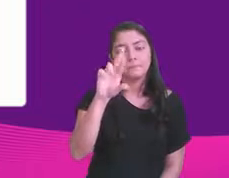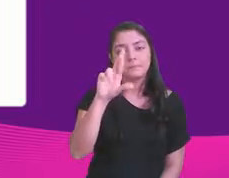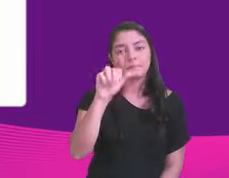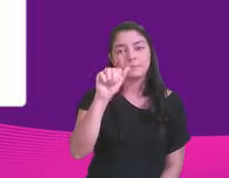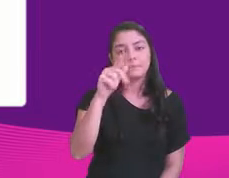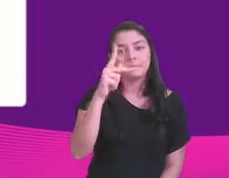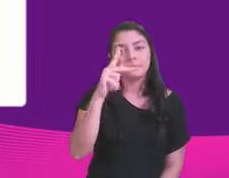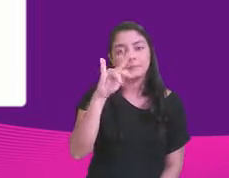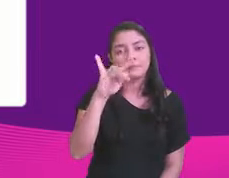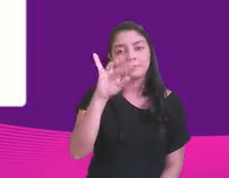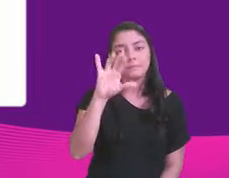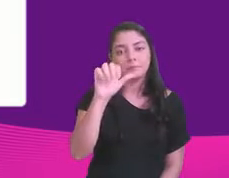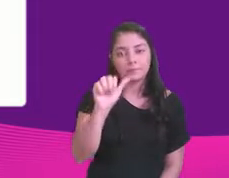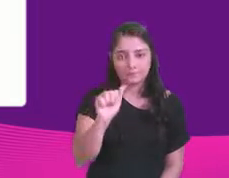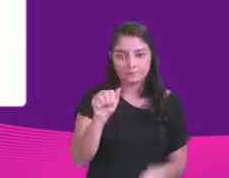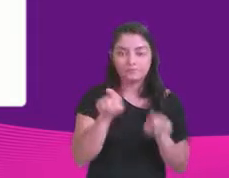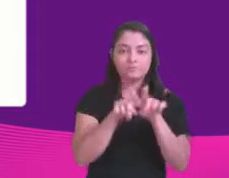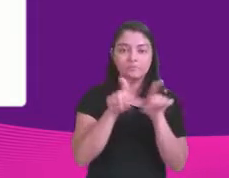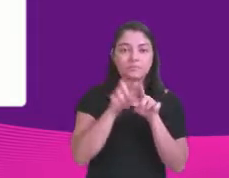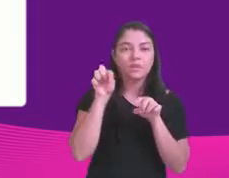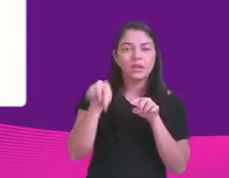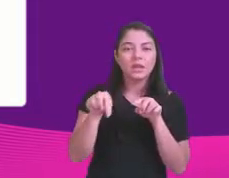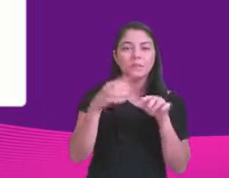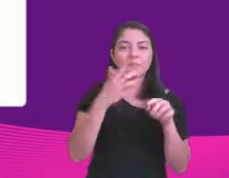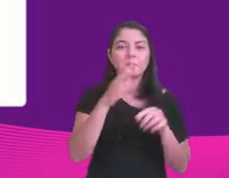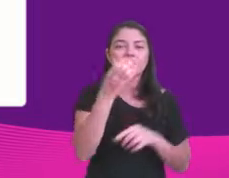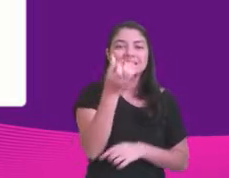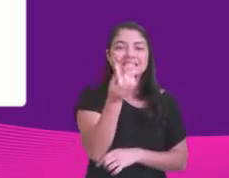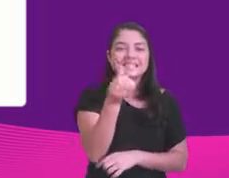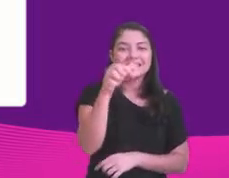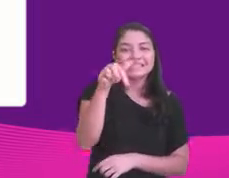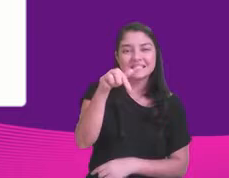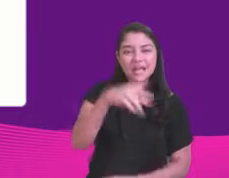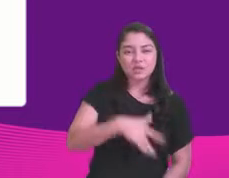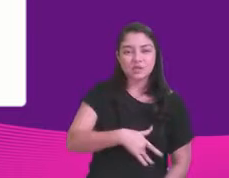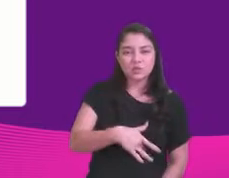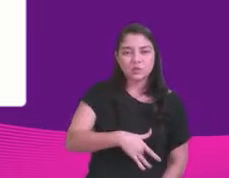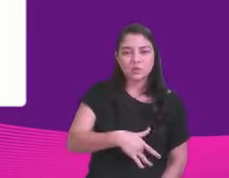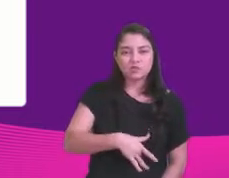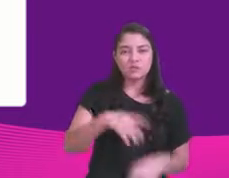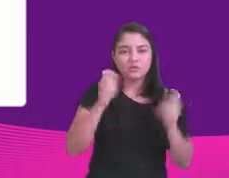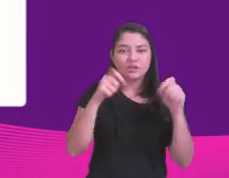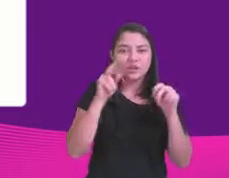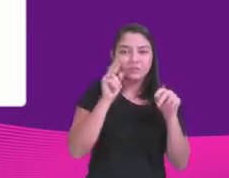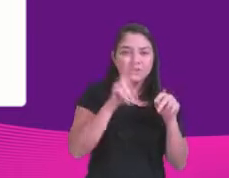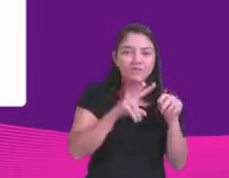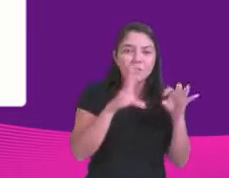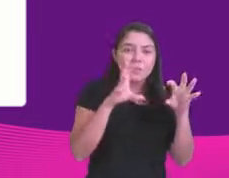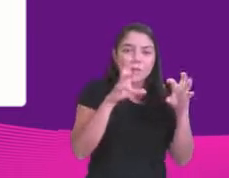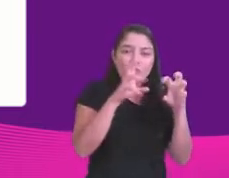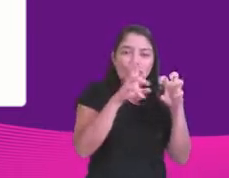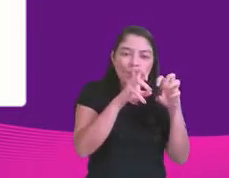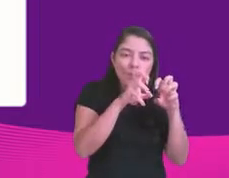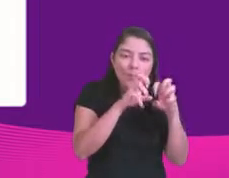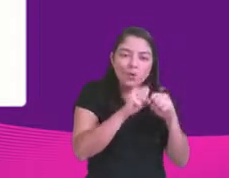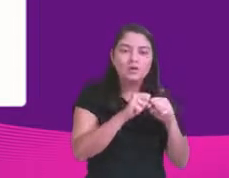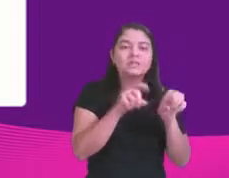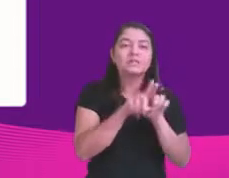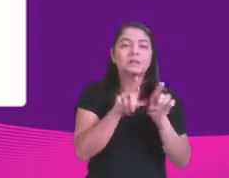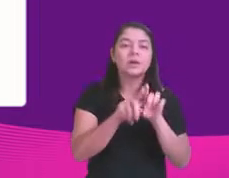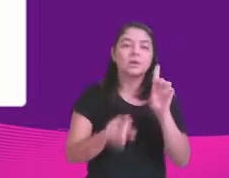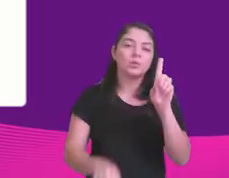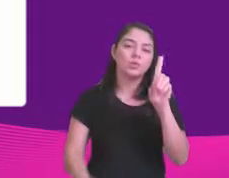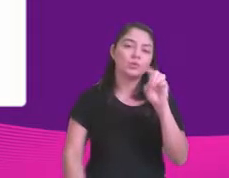implantes no segmento 6 e 7 do fígado, mostrando aqui já a face de gerota já também ressecada e completamente o diafragma